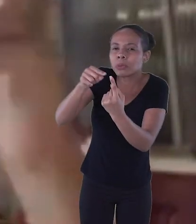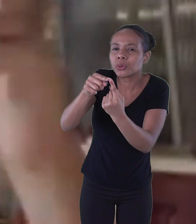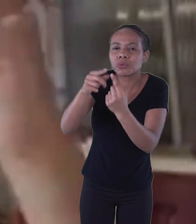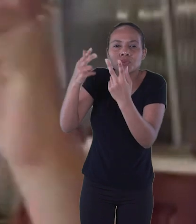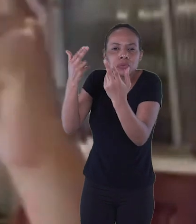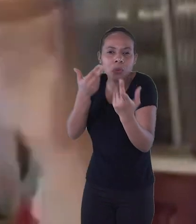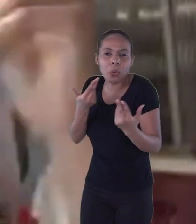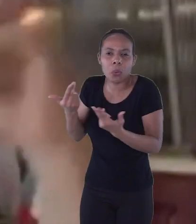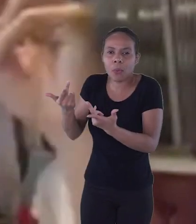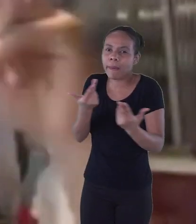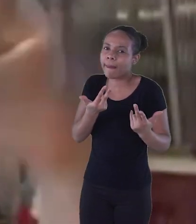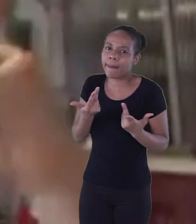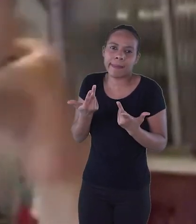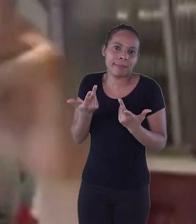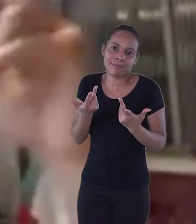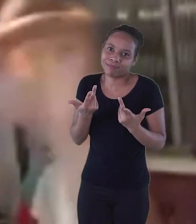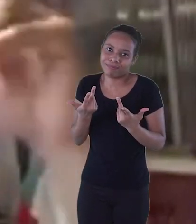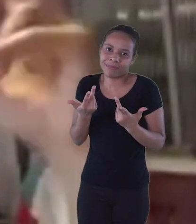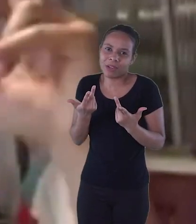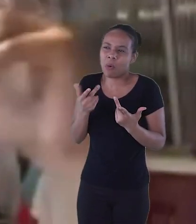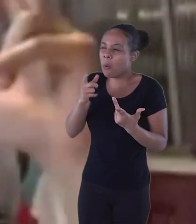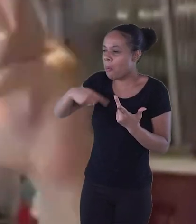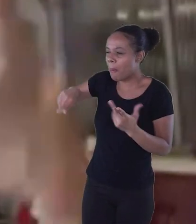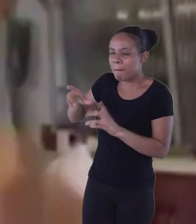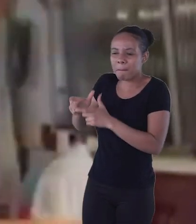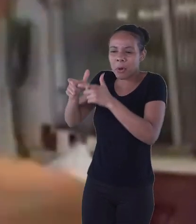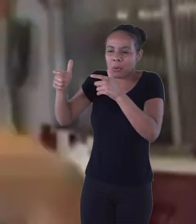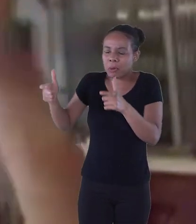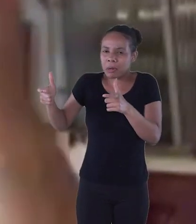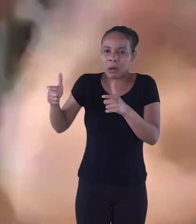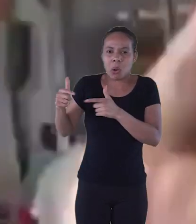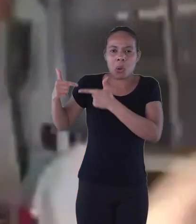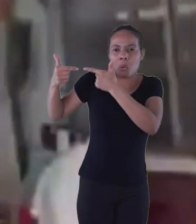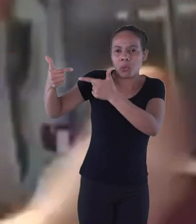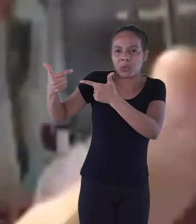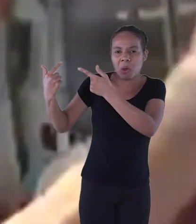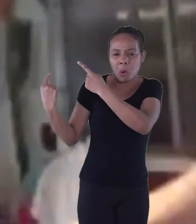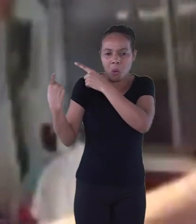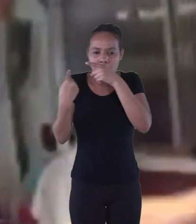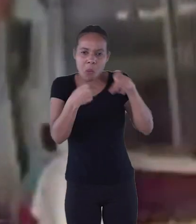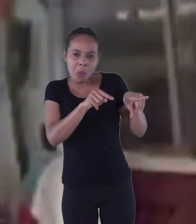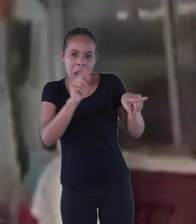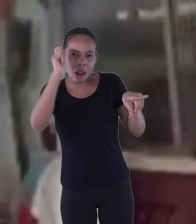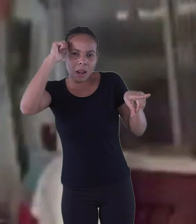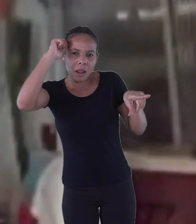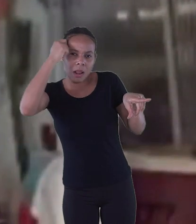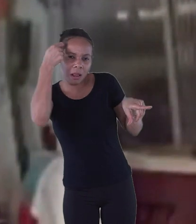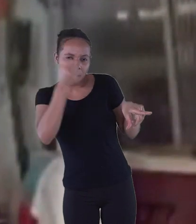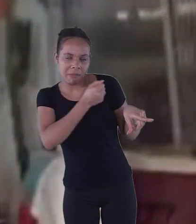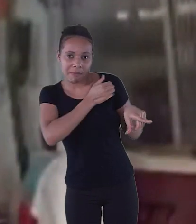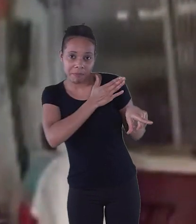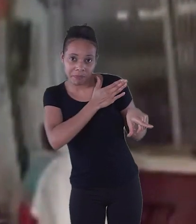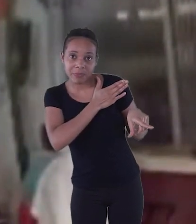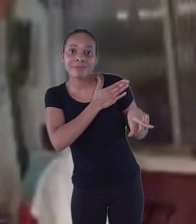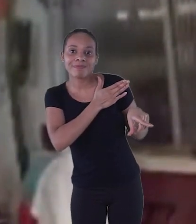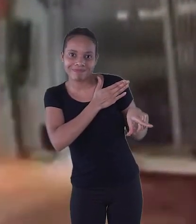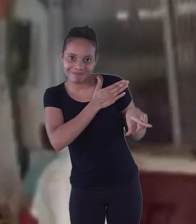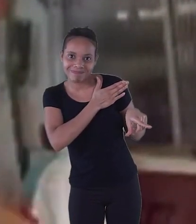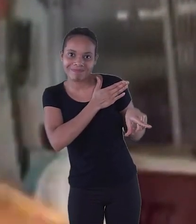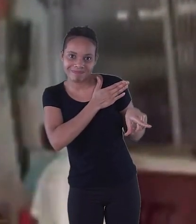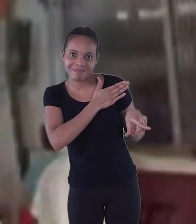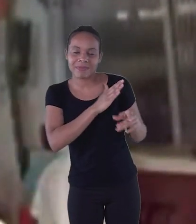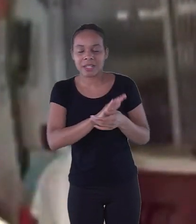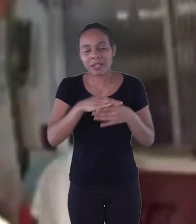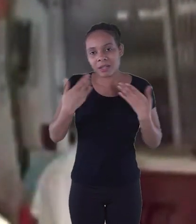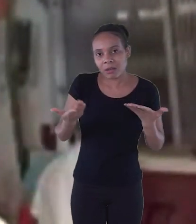não tiveram uma luta antirracista ou abolicionistas, mas a gente apresenta como também é uma luta antirracista e abolicionista.